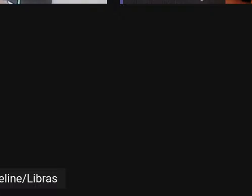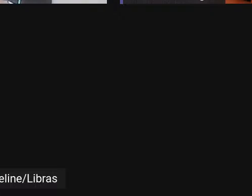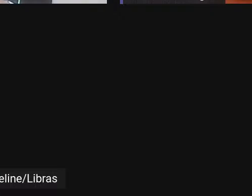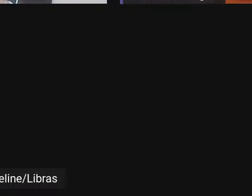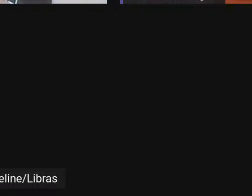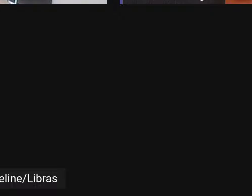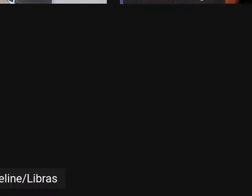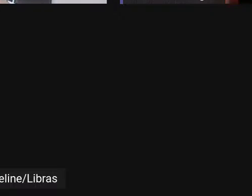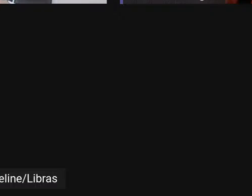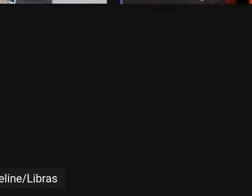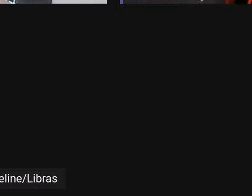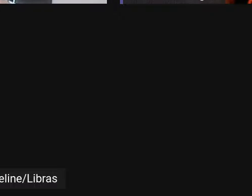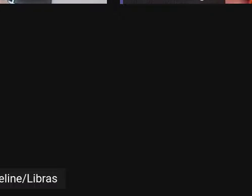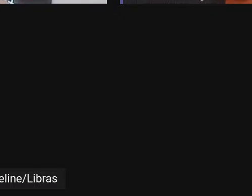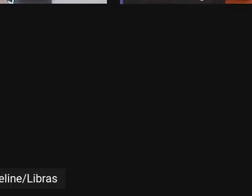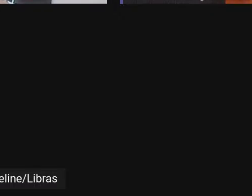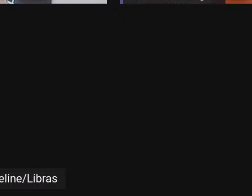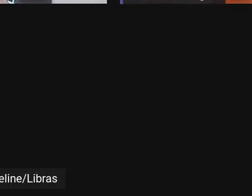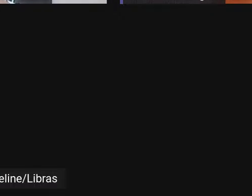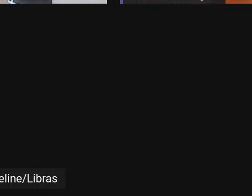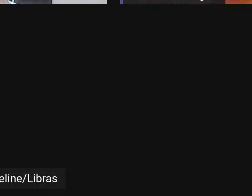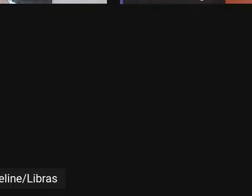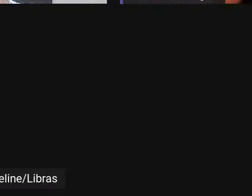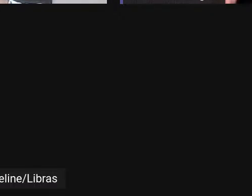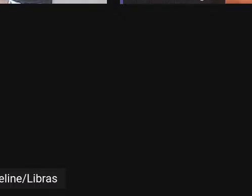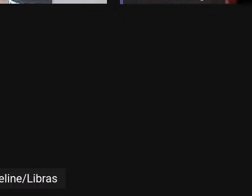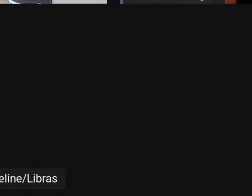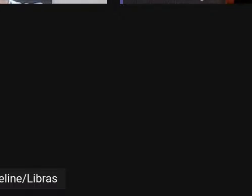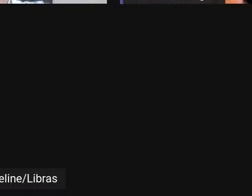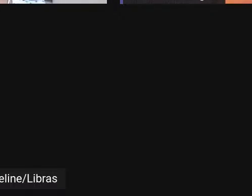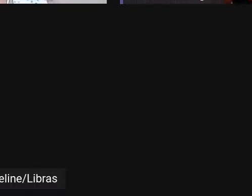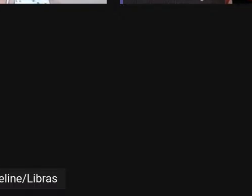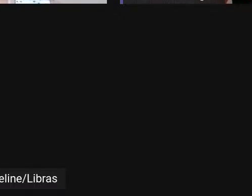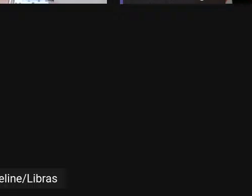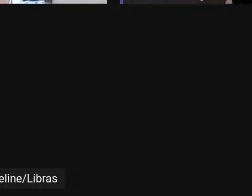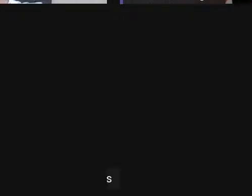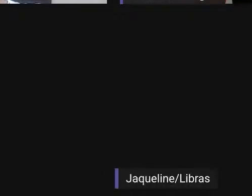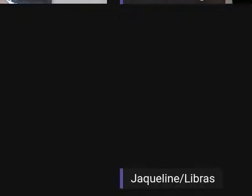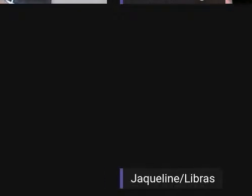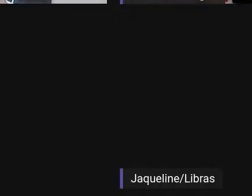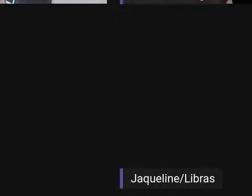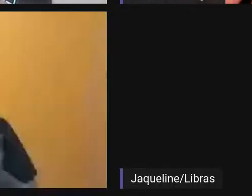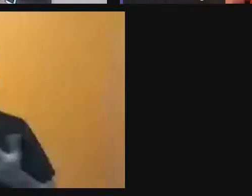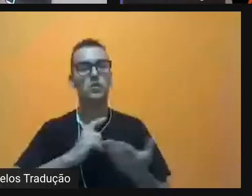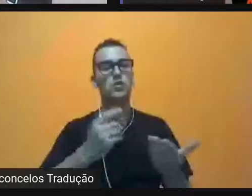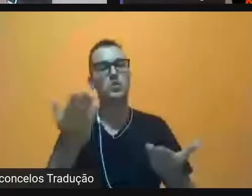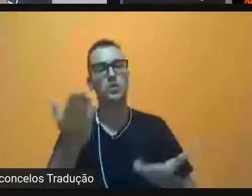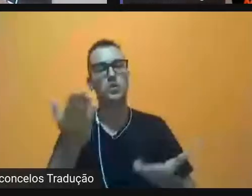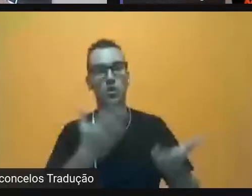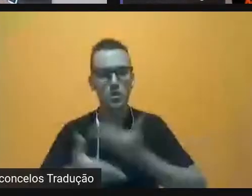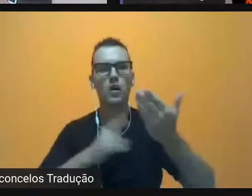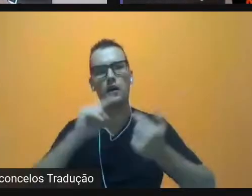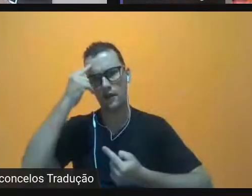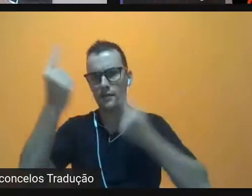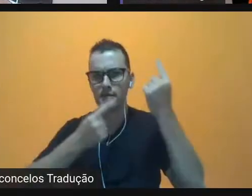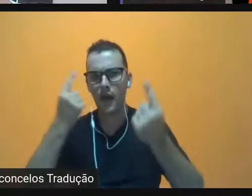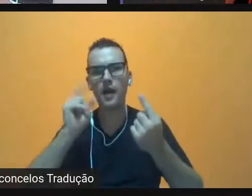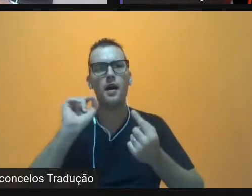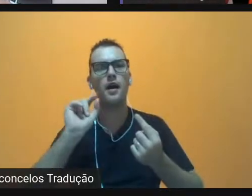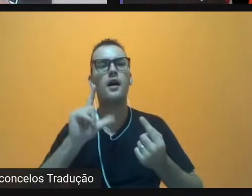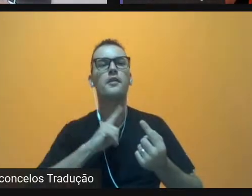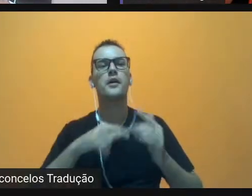designers sobre a estrutura do curso. Eu tive uma troca de ideias também com os